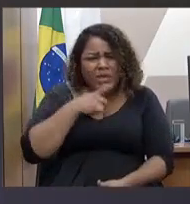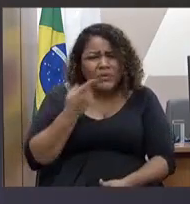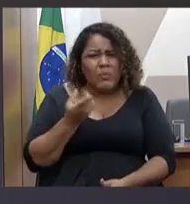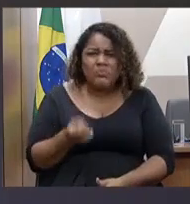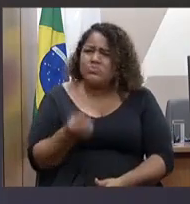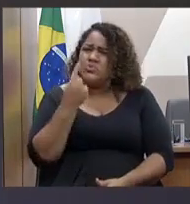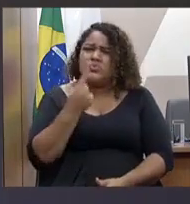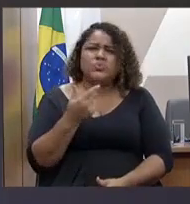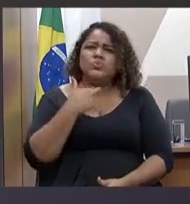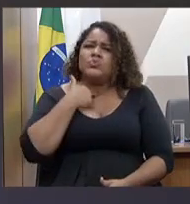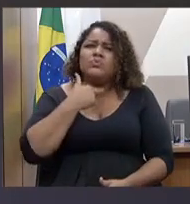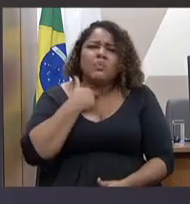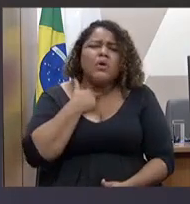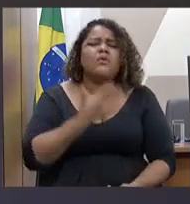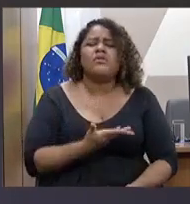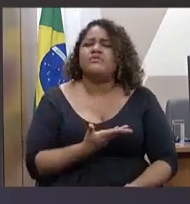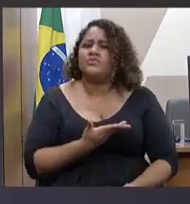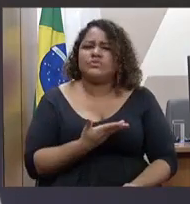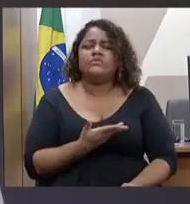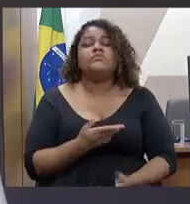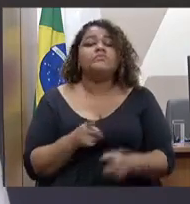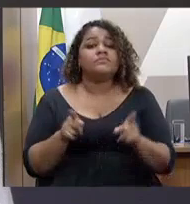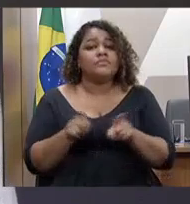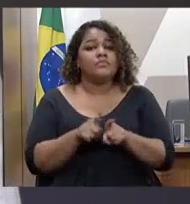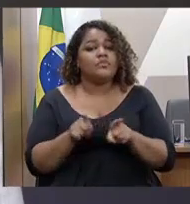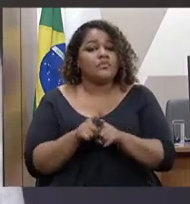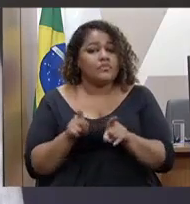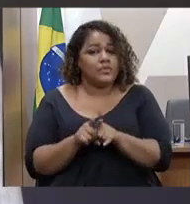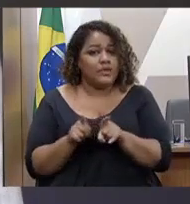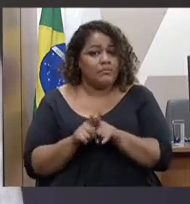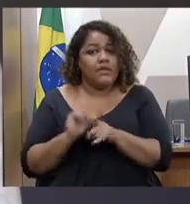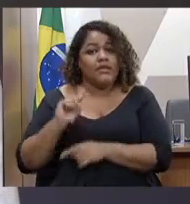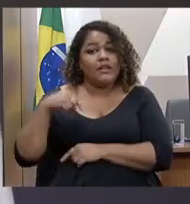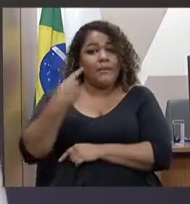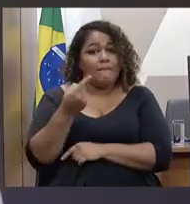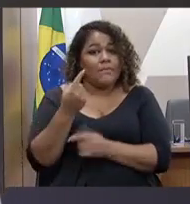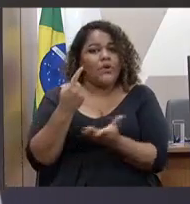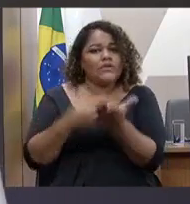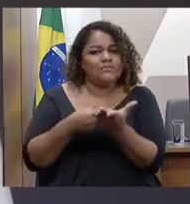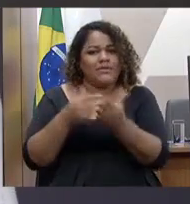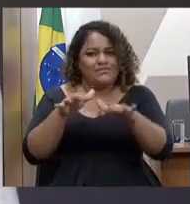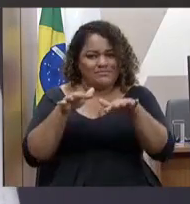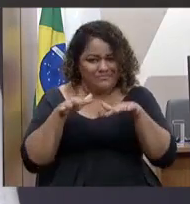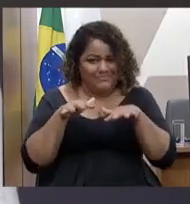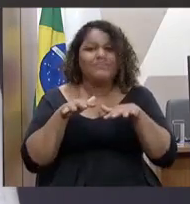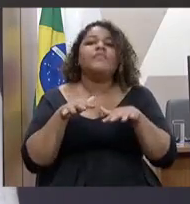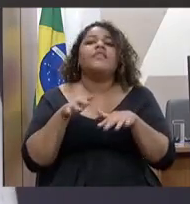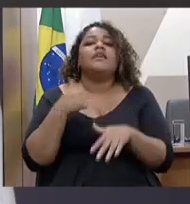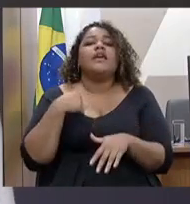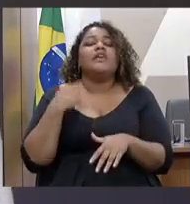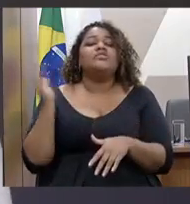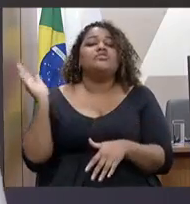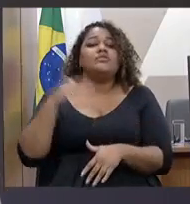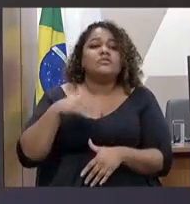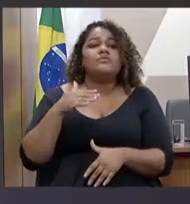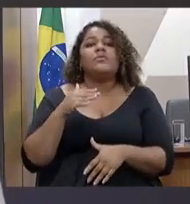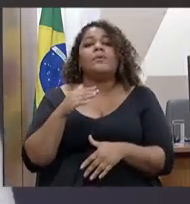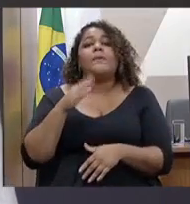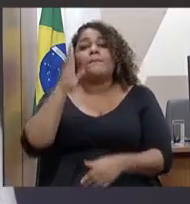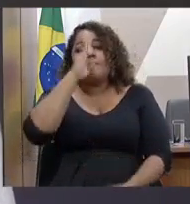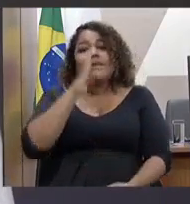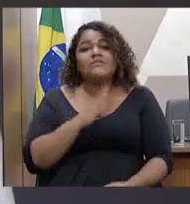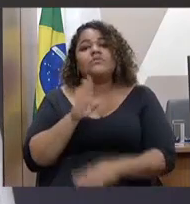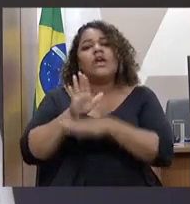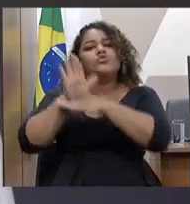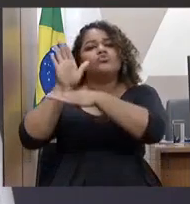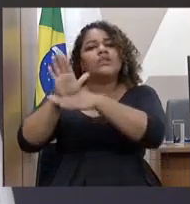também Betão pedir também né na próximas audiências que o senhor marcar com nós que nós possamos trazer o cerest nós precisamos ajudar o